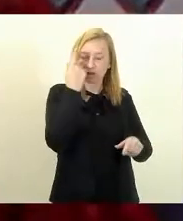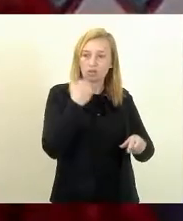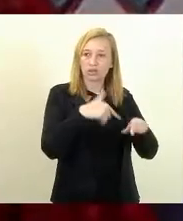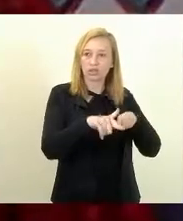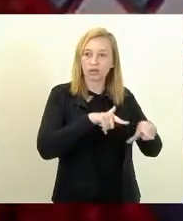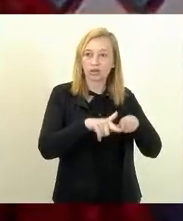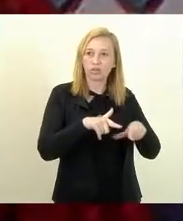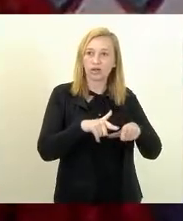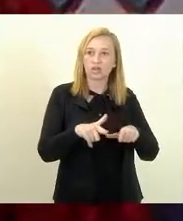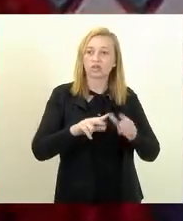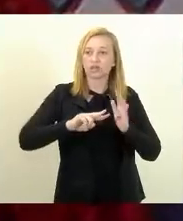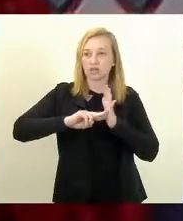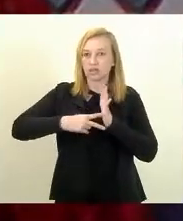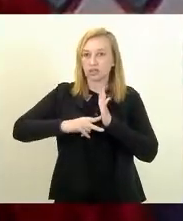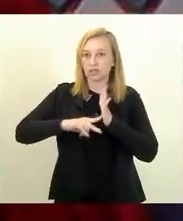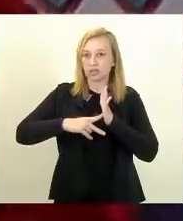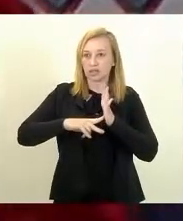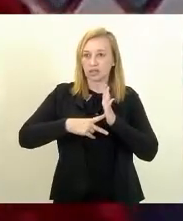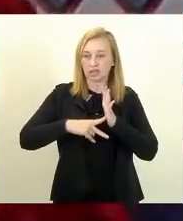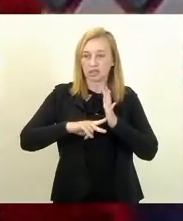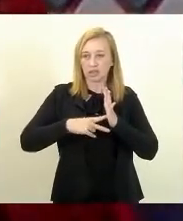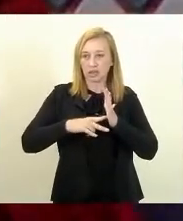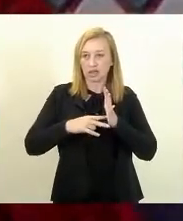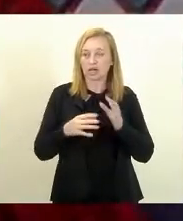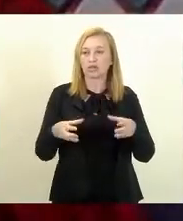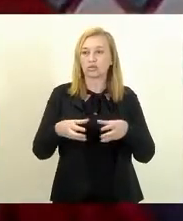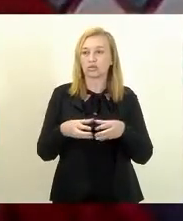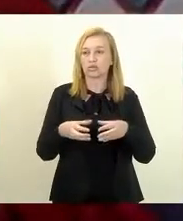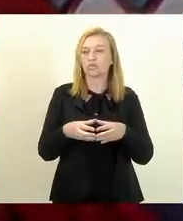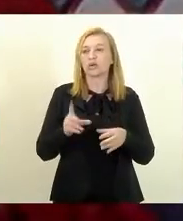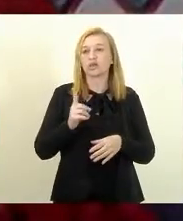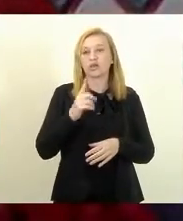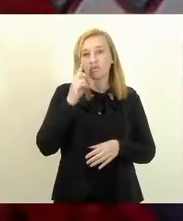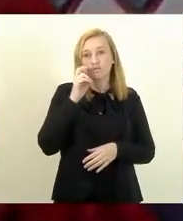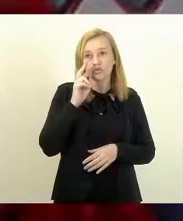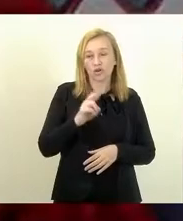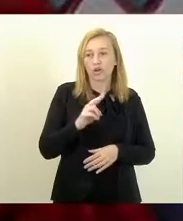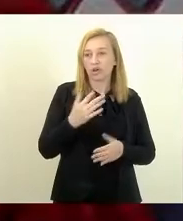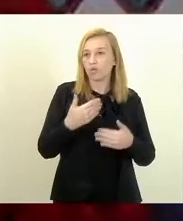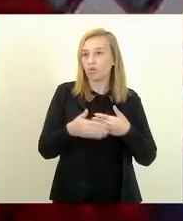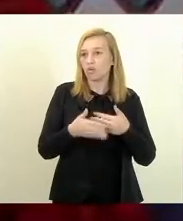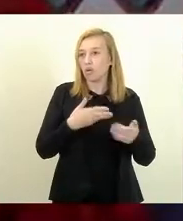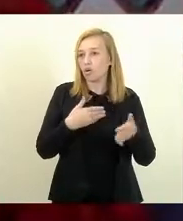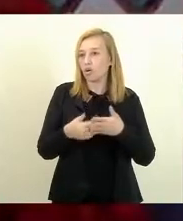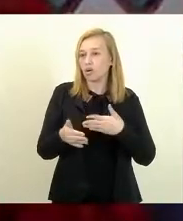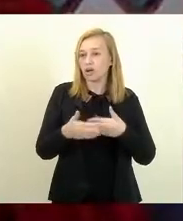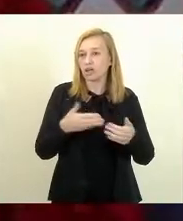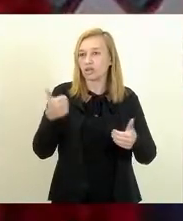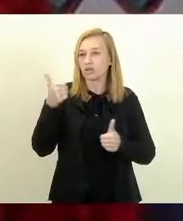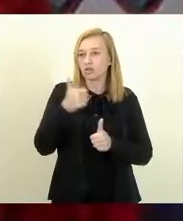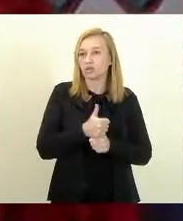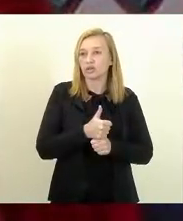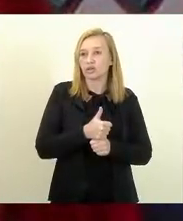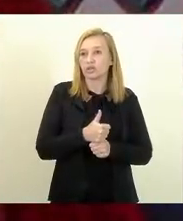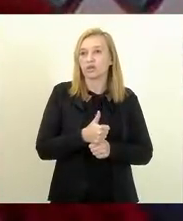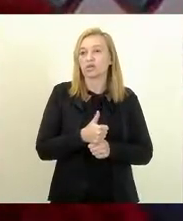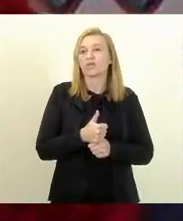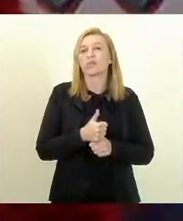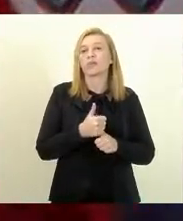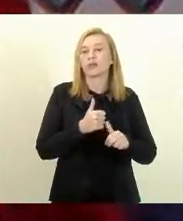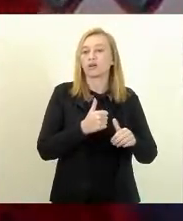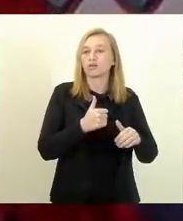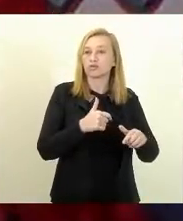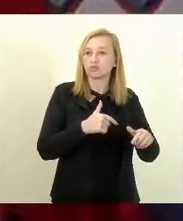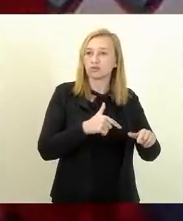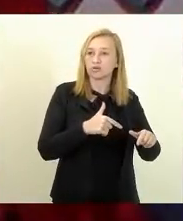do sindicato da categoria, mas não prevê qualquer hipótese de substituição do empregado